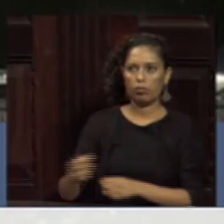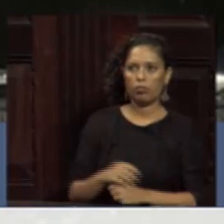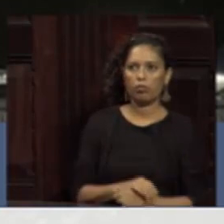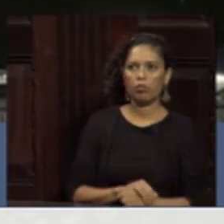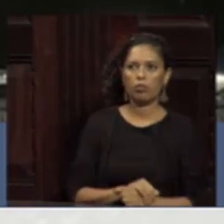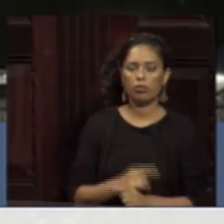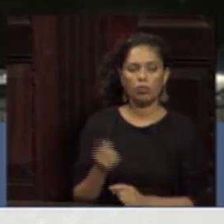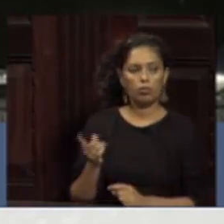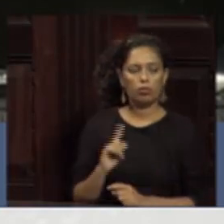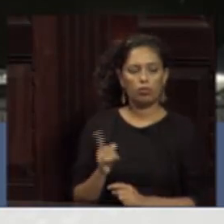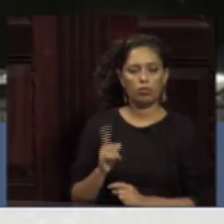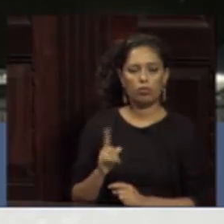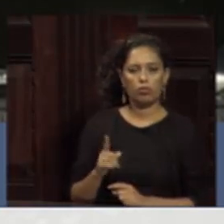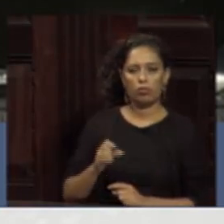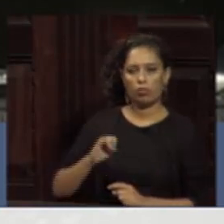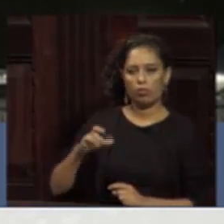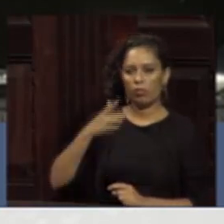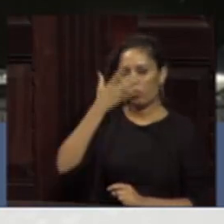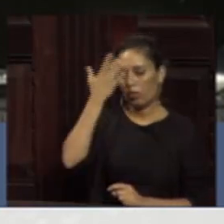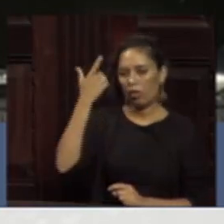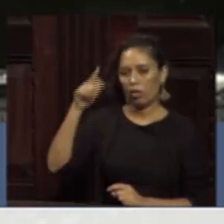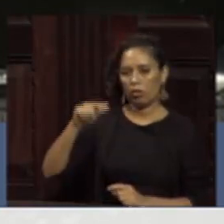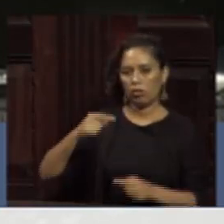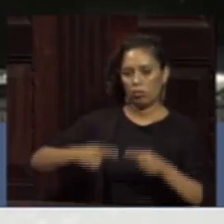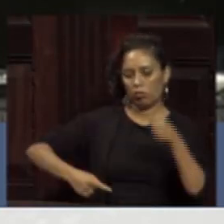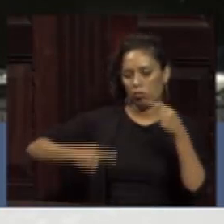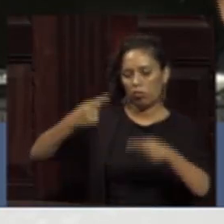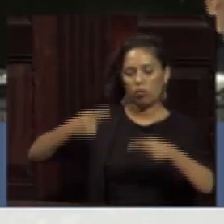Não. Não havendo mais quem queira discutir,